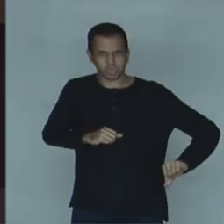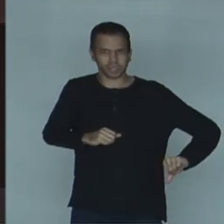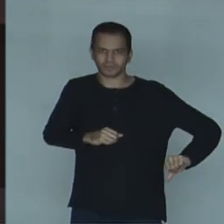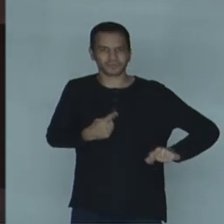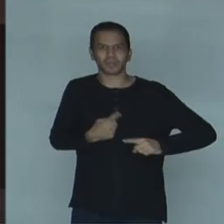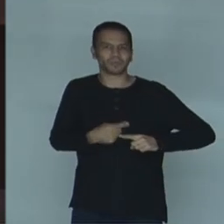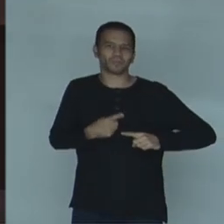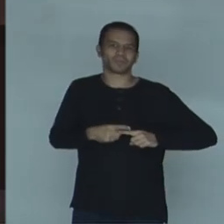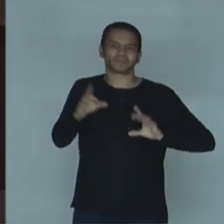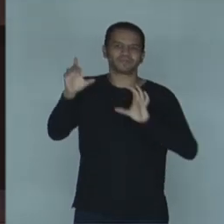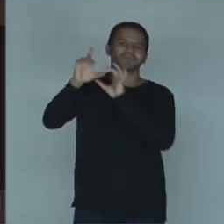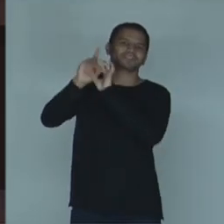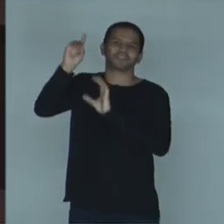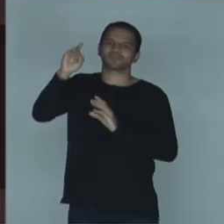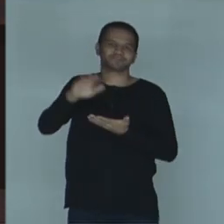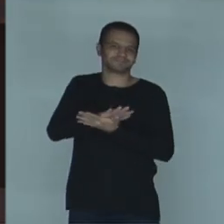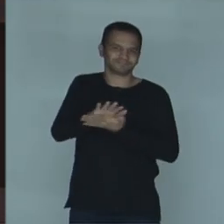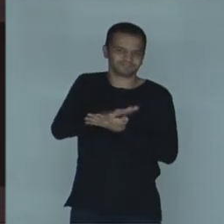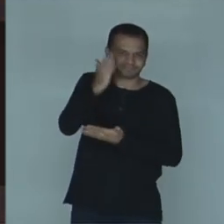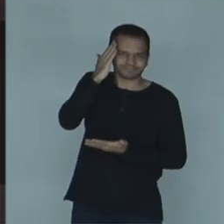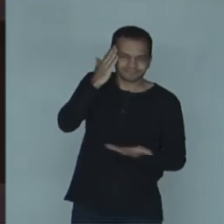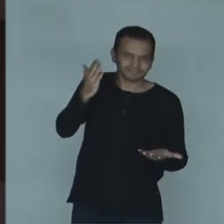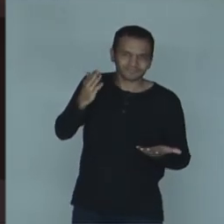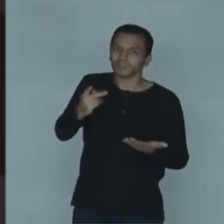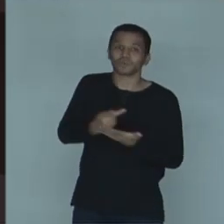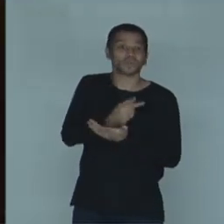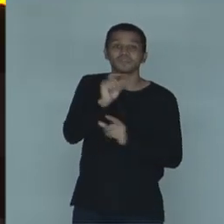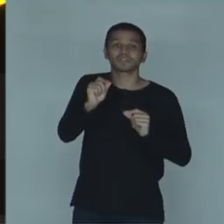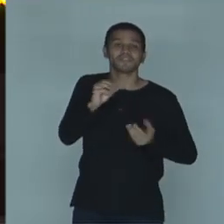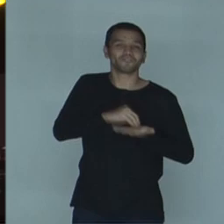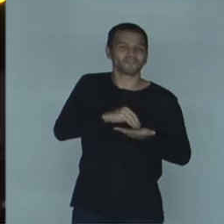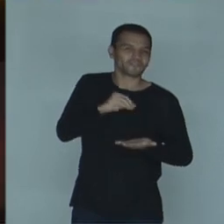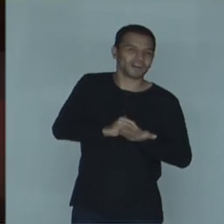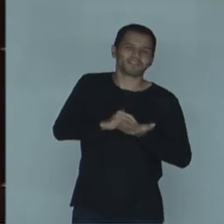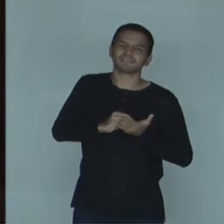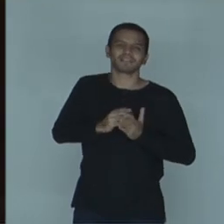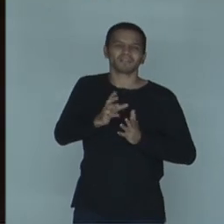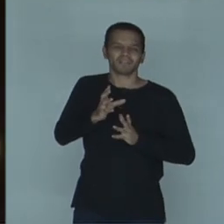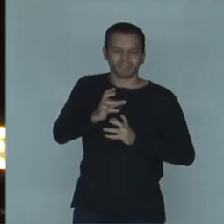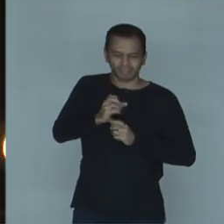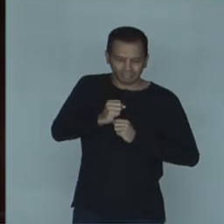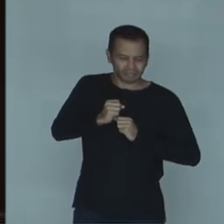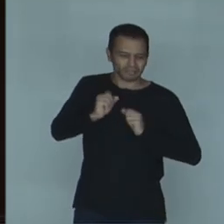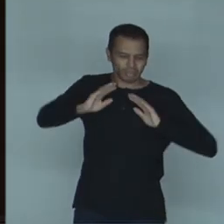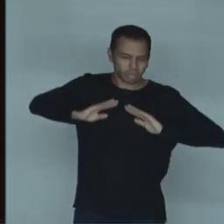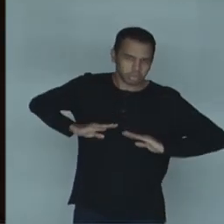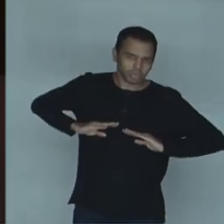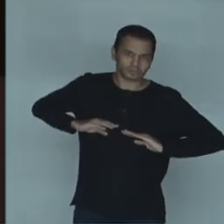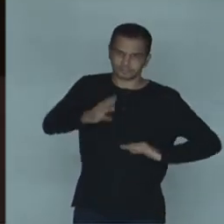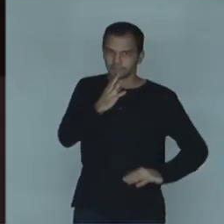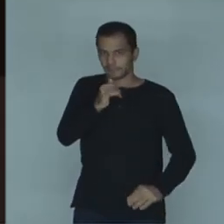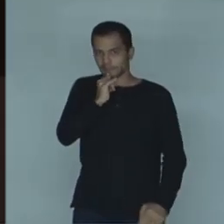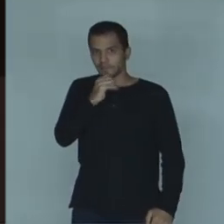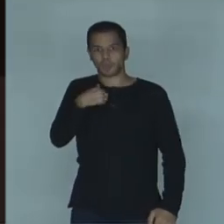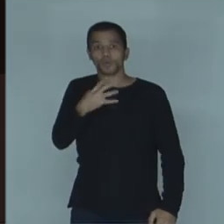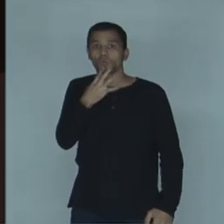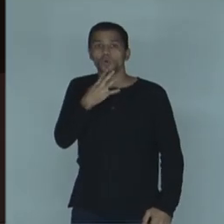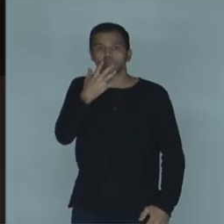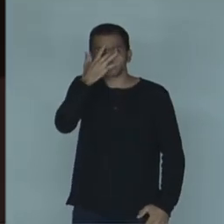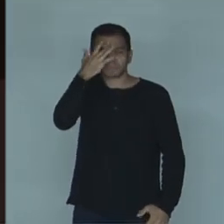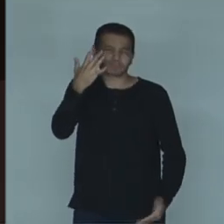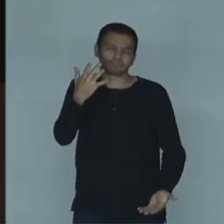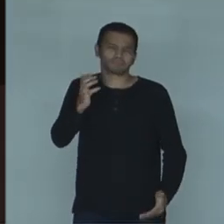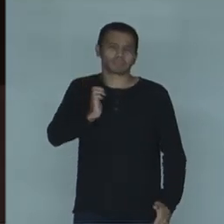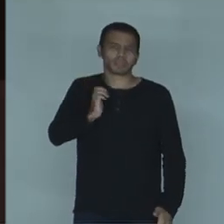satisfação que esperava oi e aí bate frustração eu conheço gente milionária que o álvaro ficar